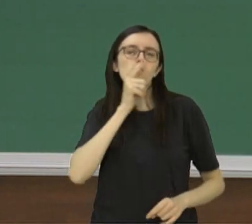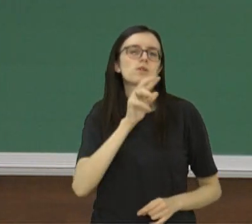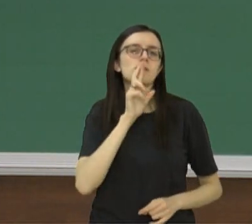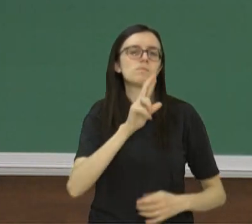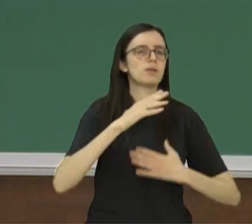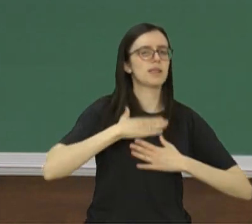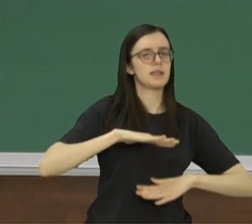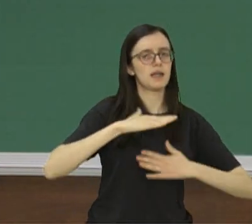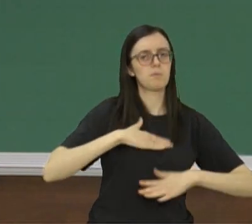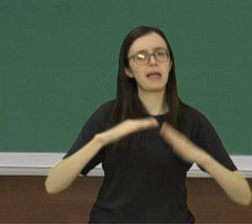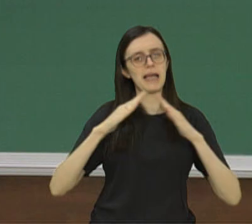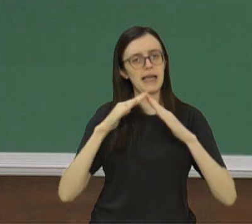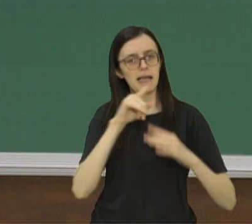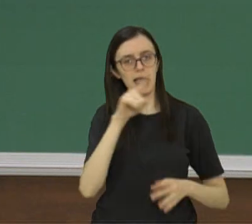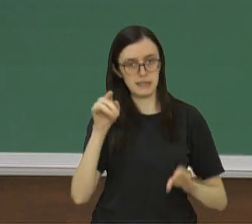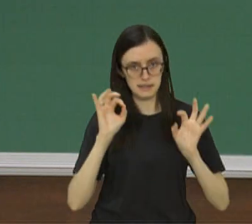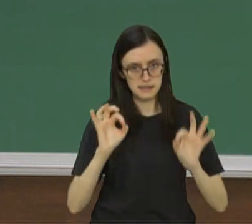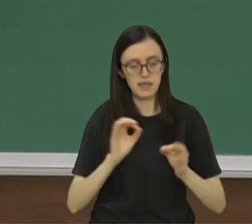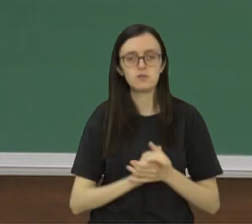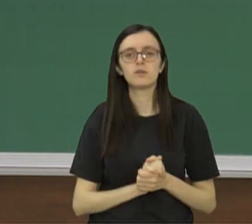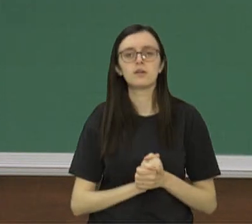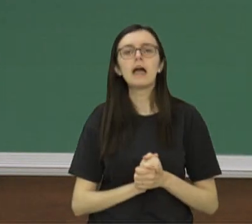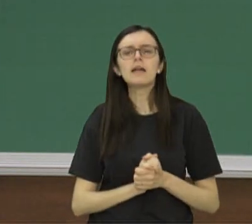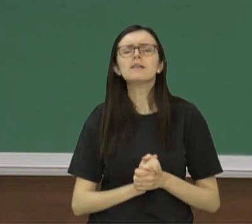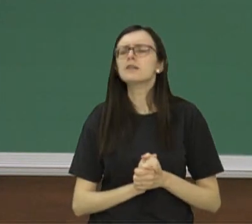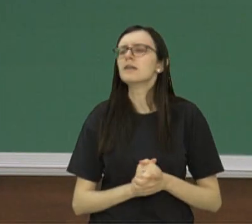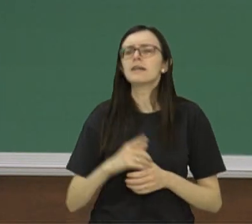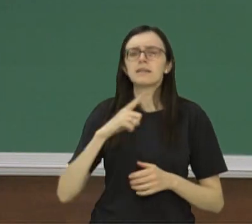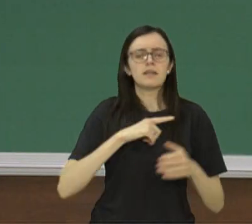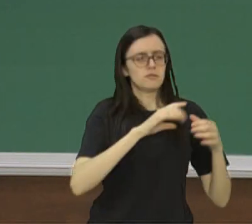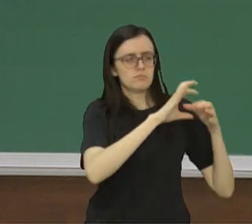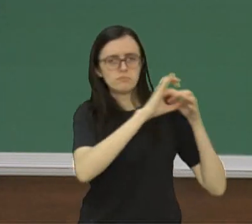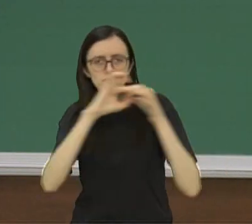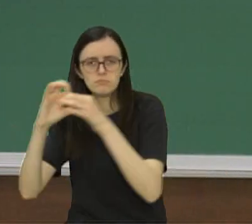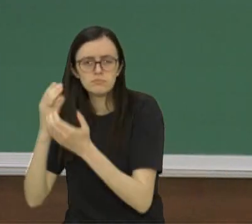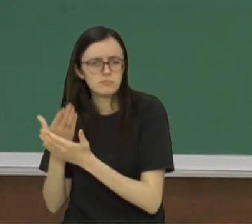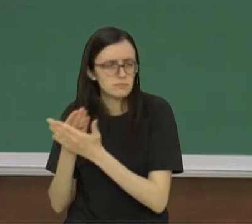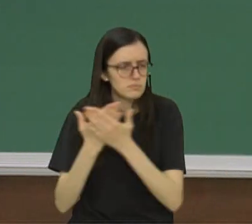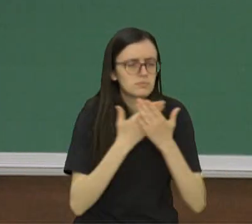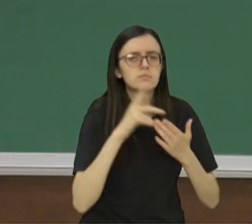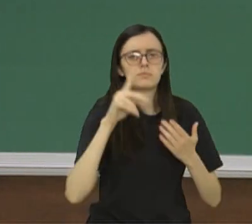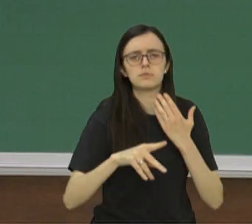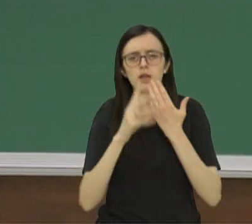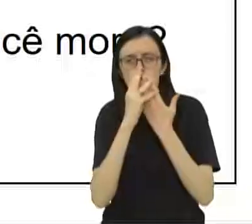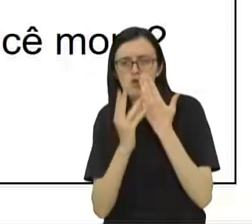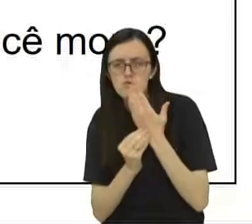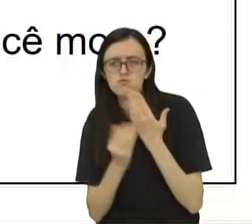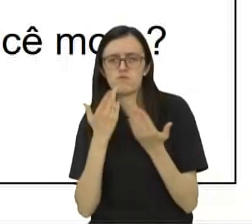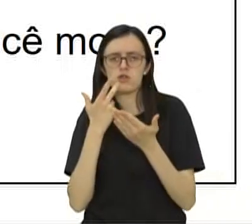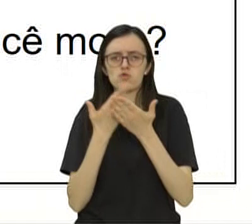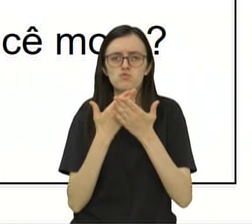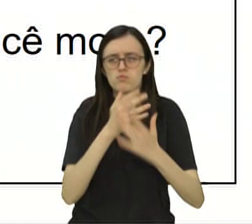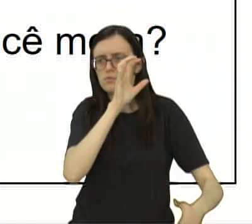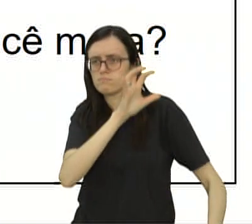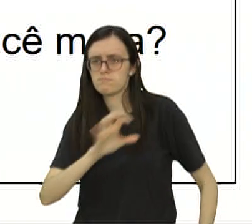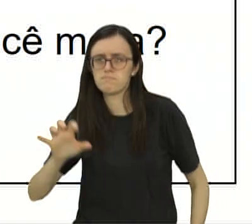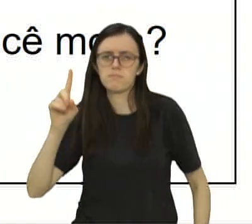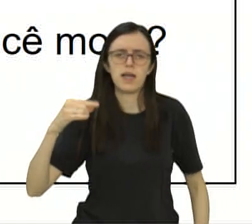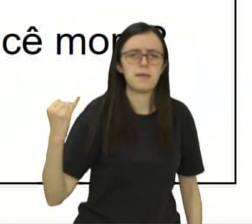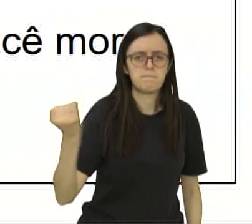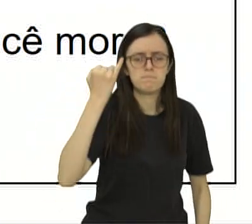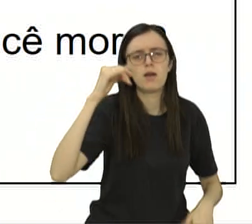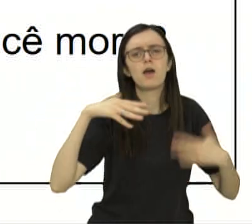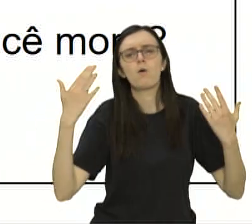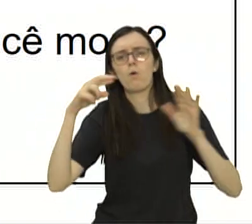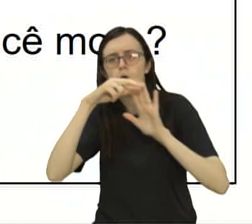com tranquilidade em casa, certo? Então, dentro de todo esse conteúdo que nós falamos de regionalização, a importância, quais